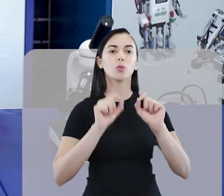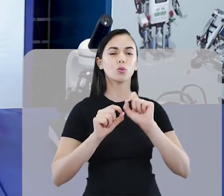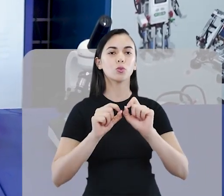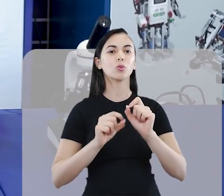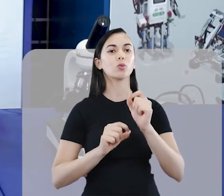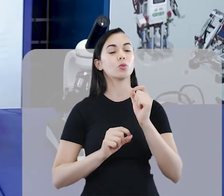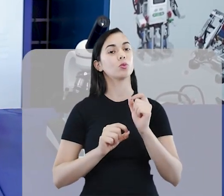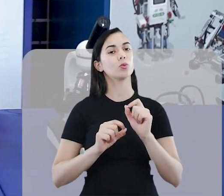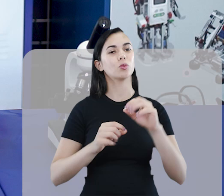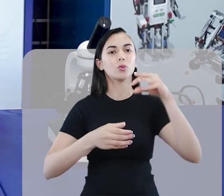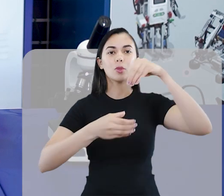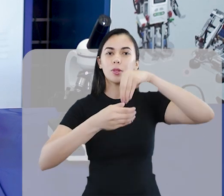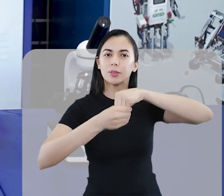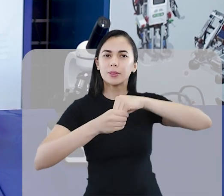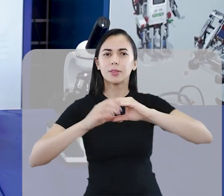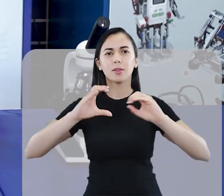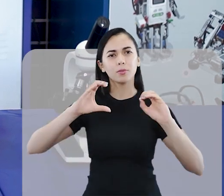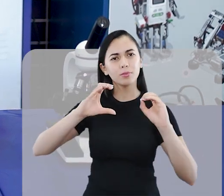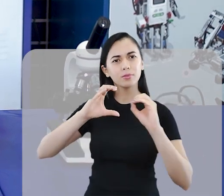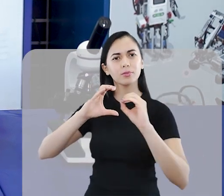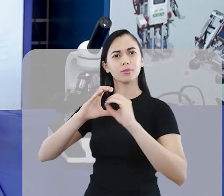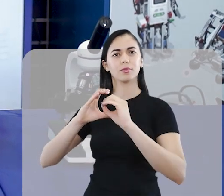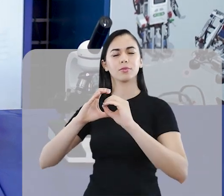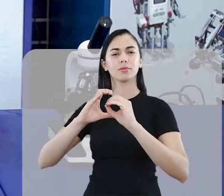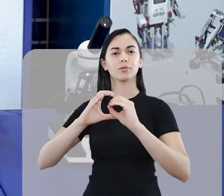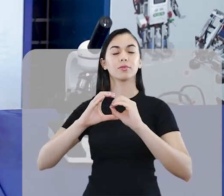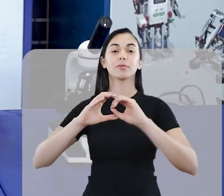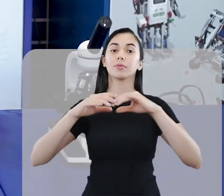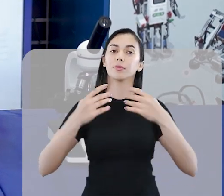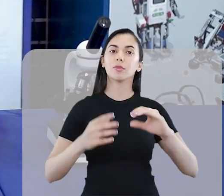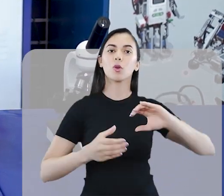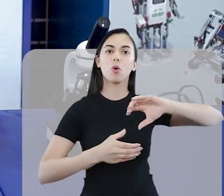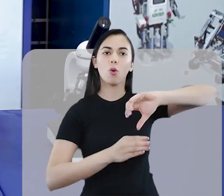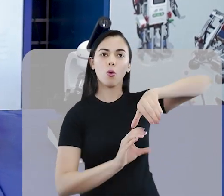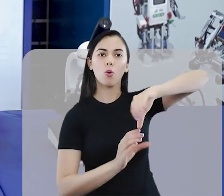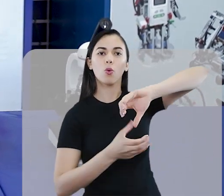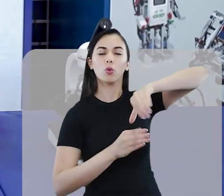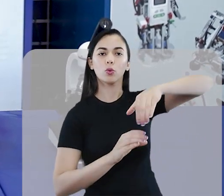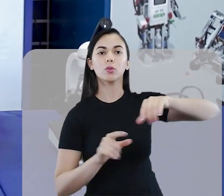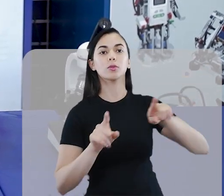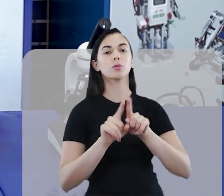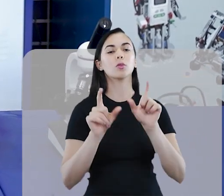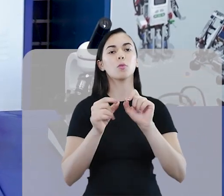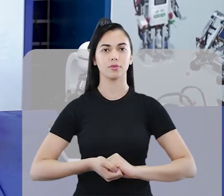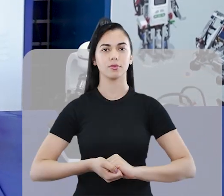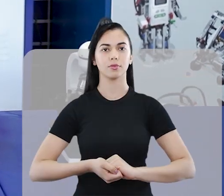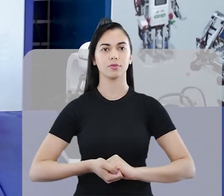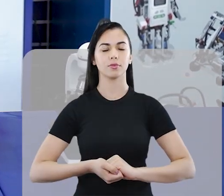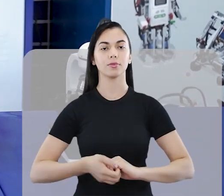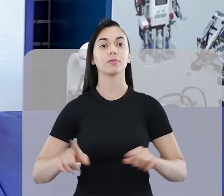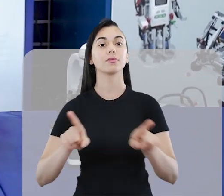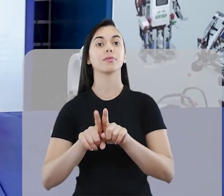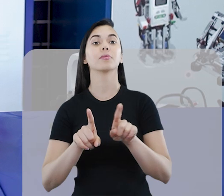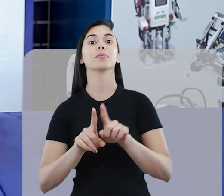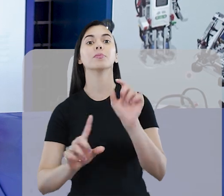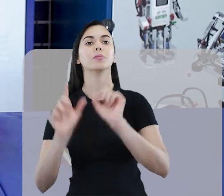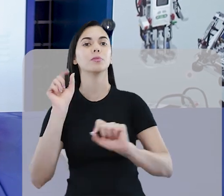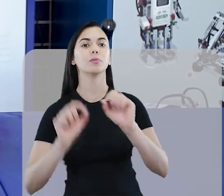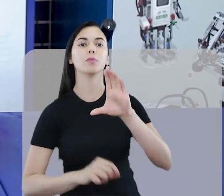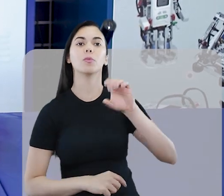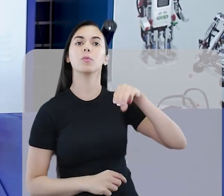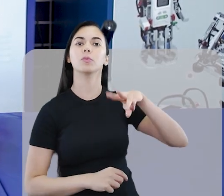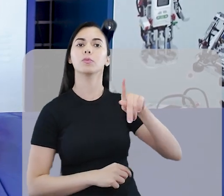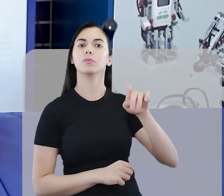intracelular, ou seja, dentro da célula. Aqui os centríolos que vão comandar a divisão celular, complexo de Golgi,